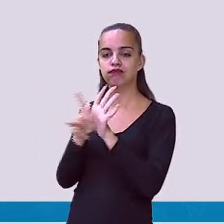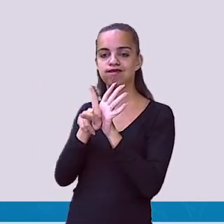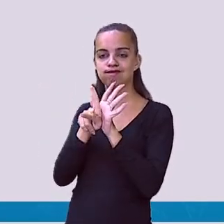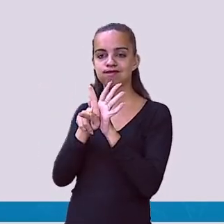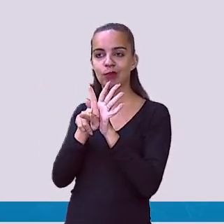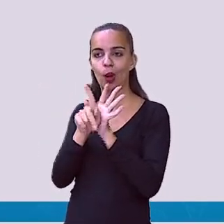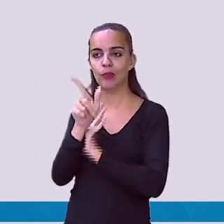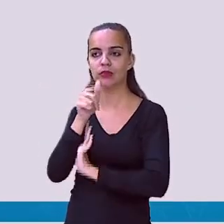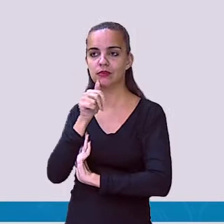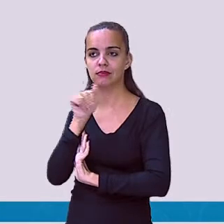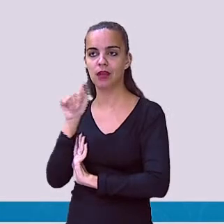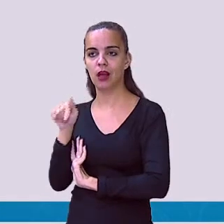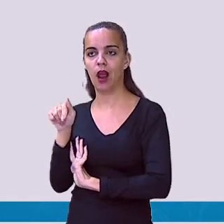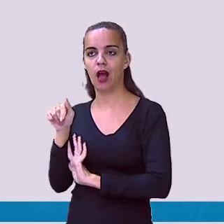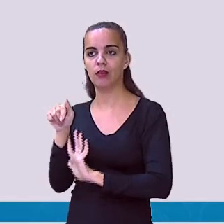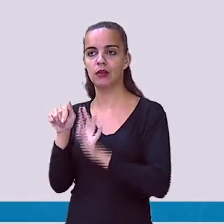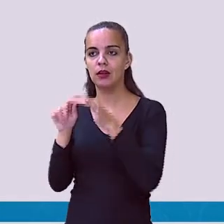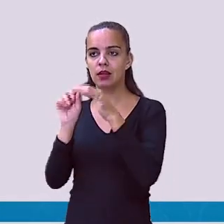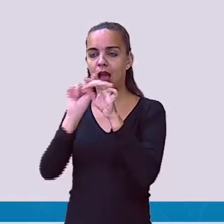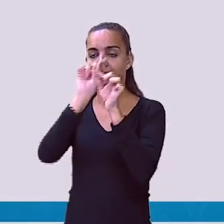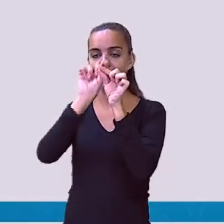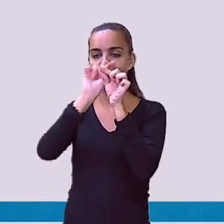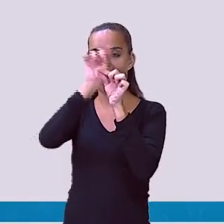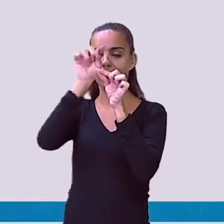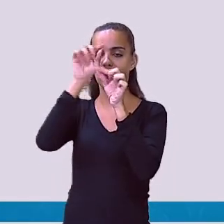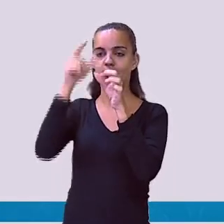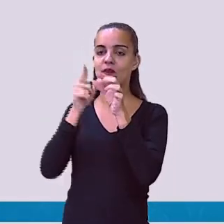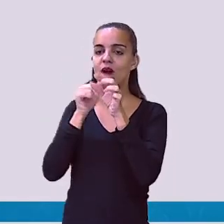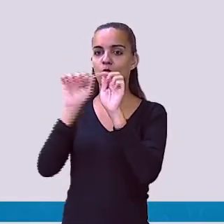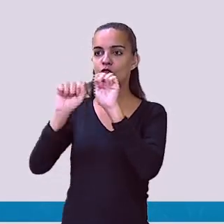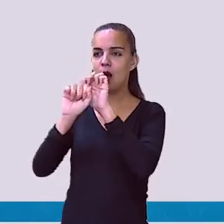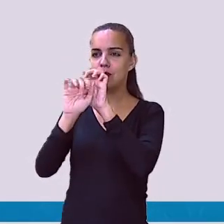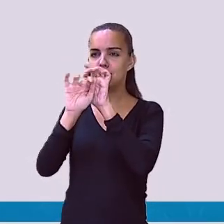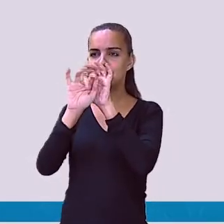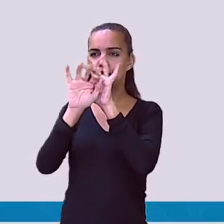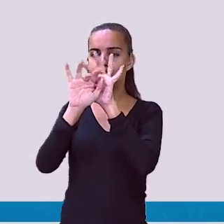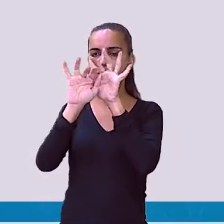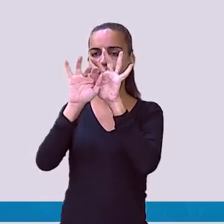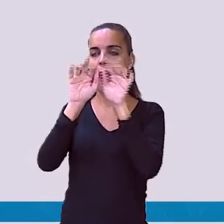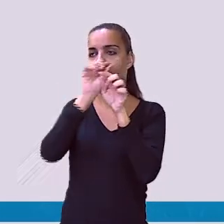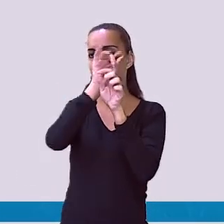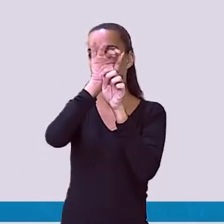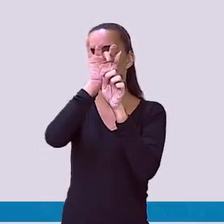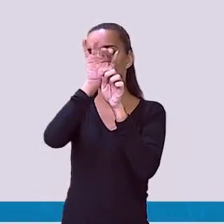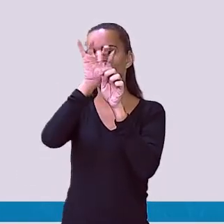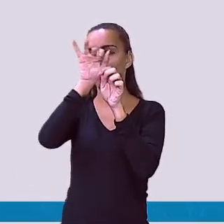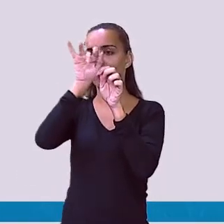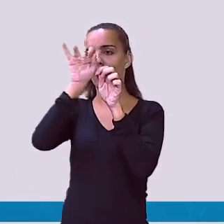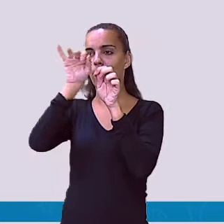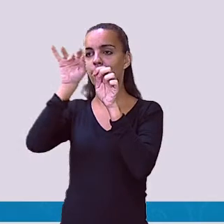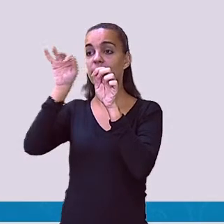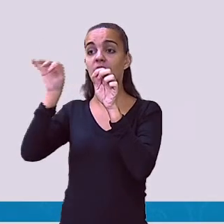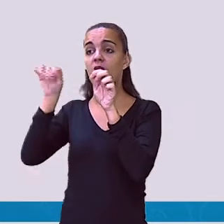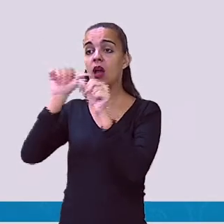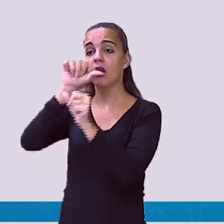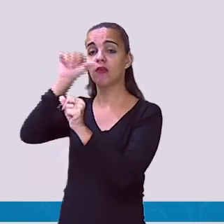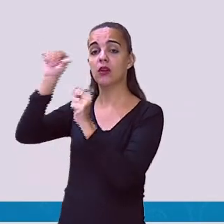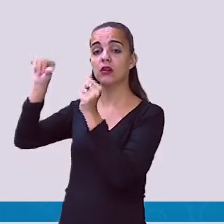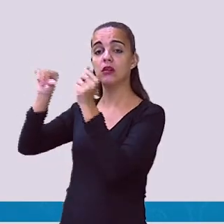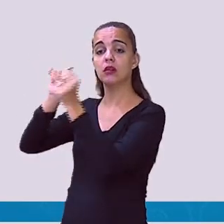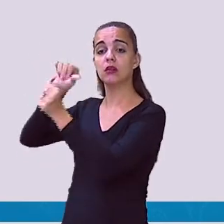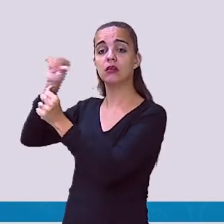Neste ponto, há uma comunicação do frasco com este recipiente, com